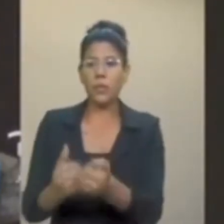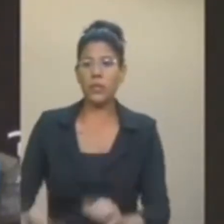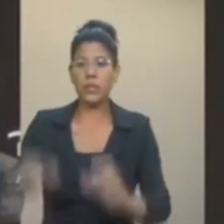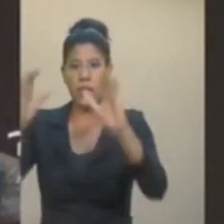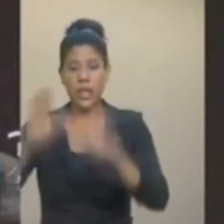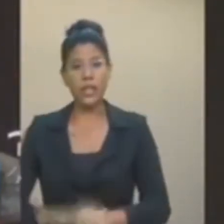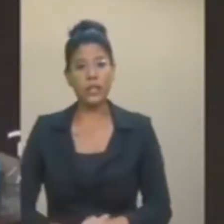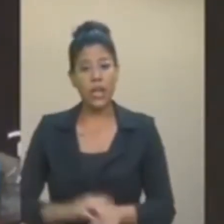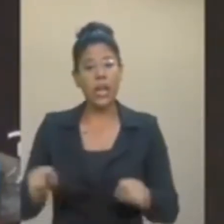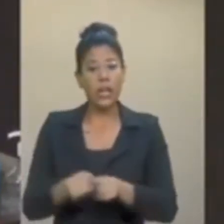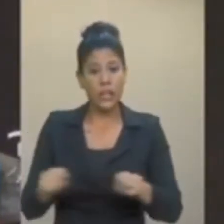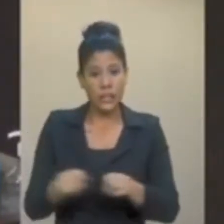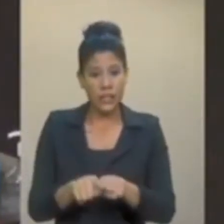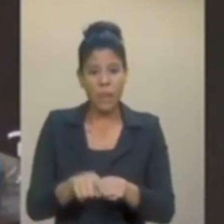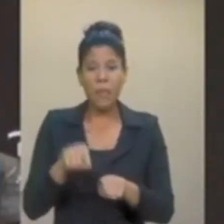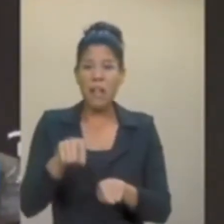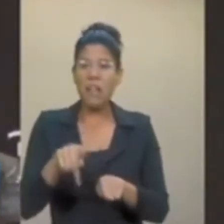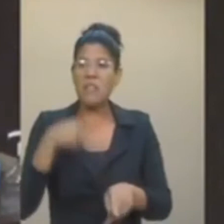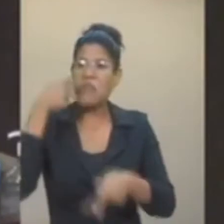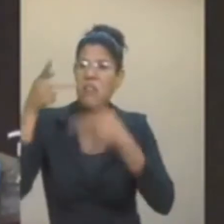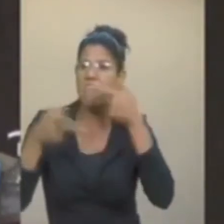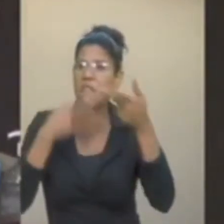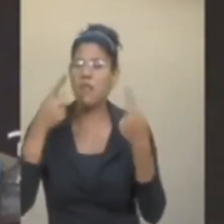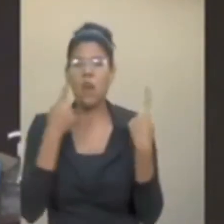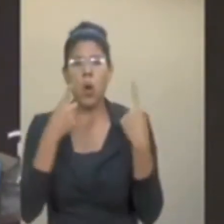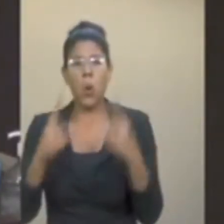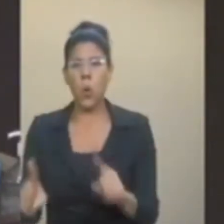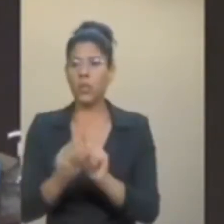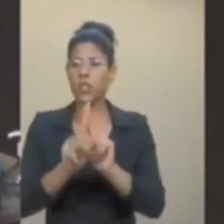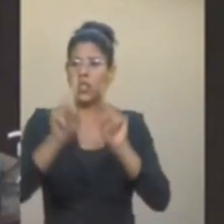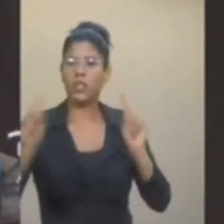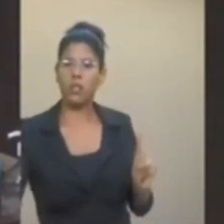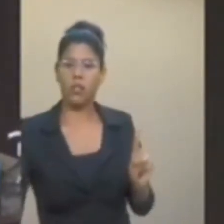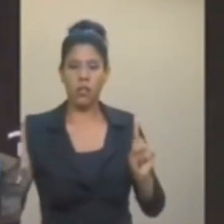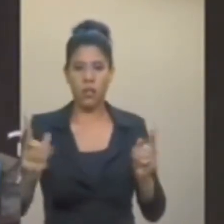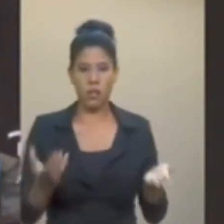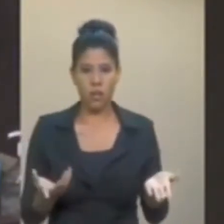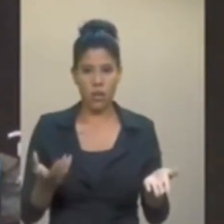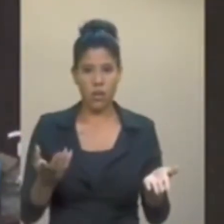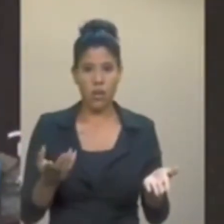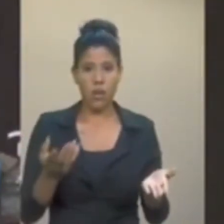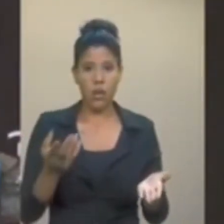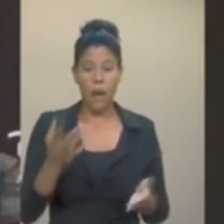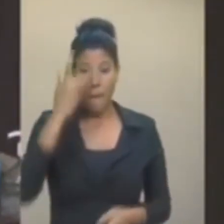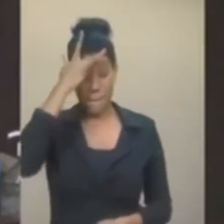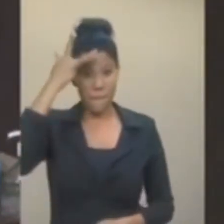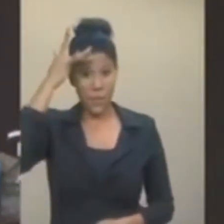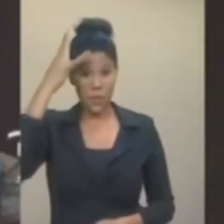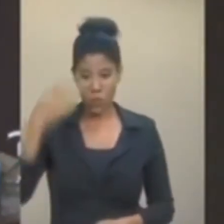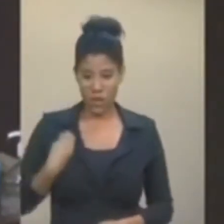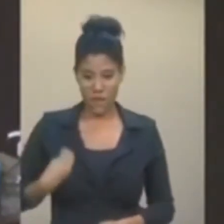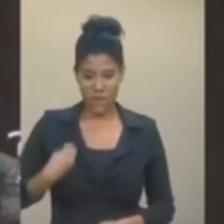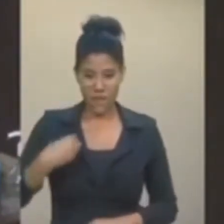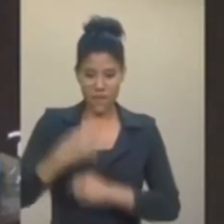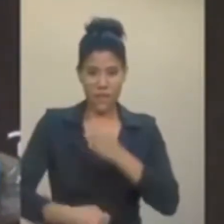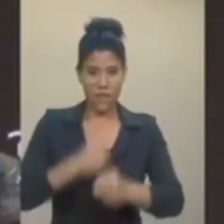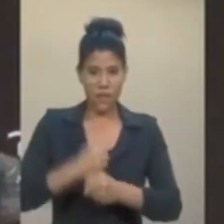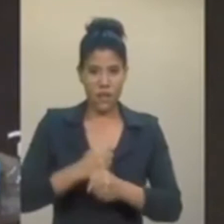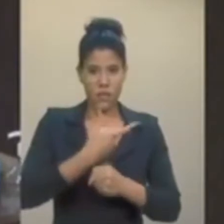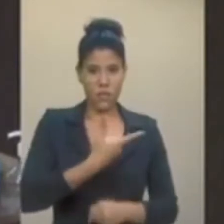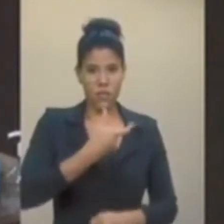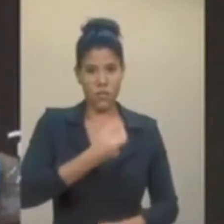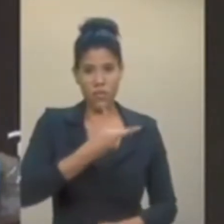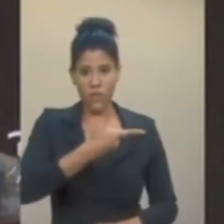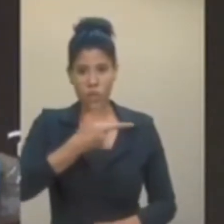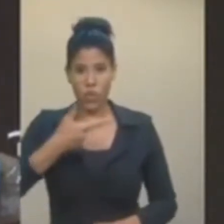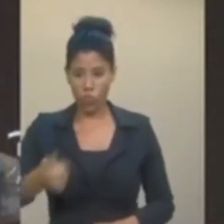do isolamento social. O brasileiro e a brasileira que vive em 2021,